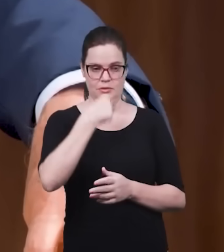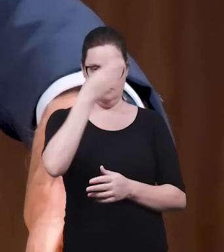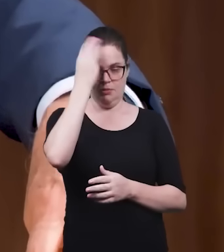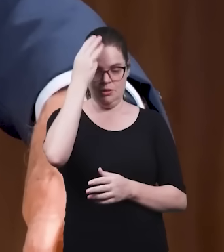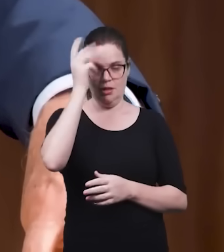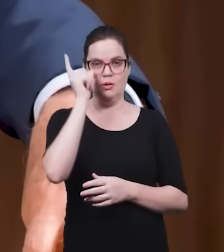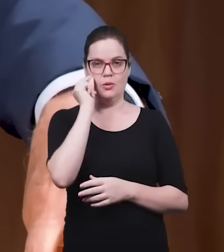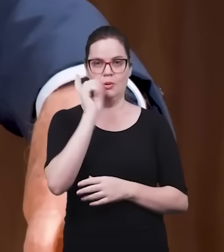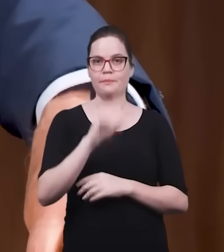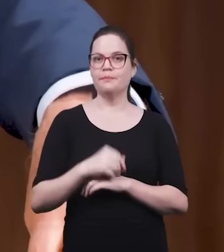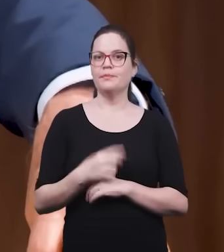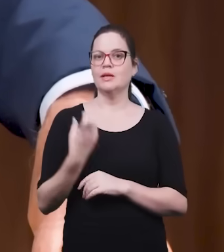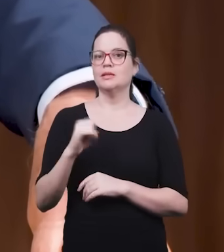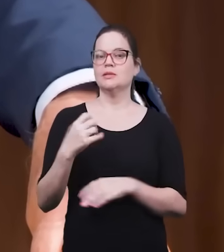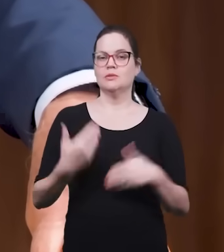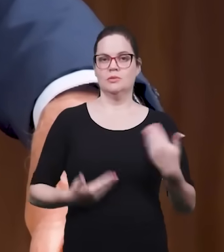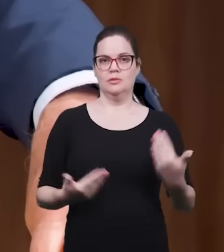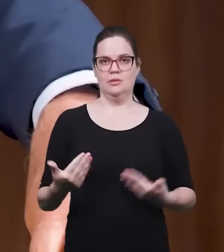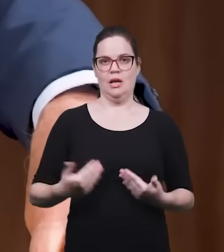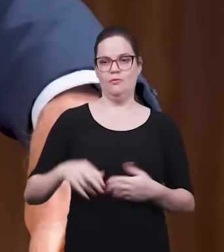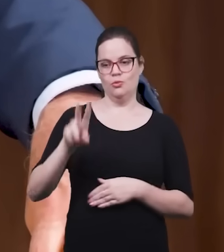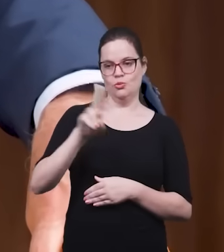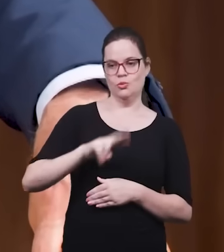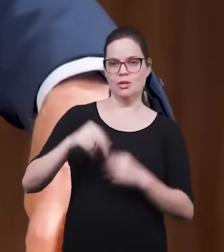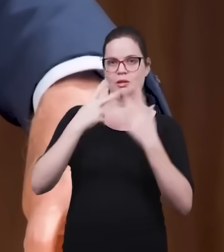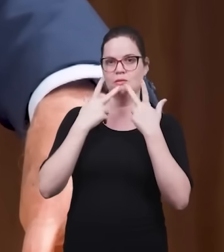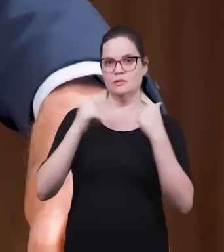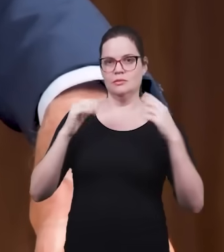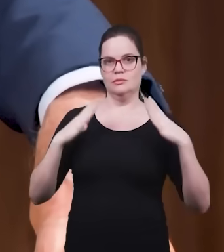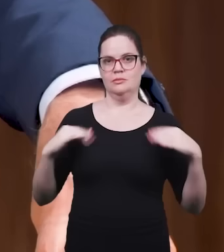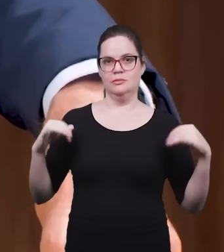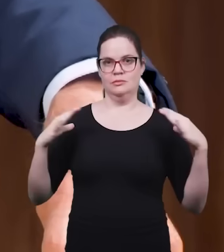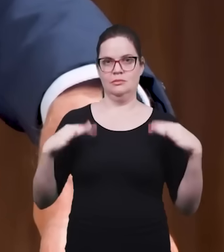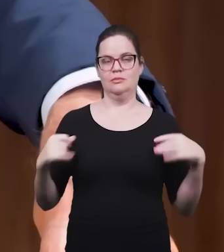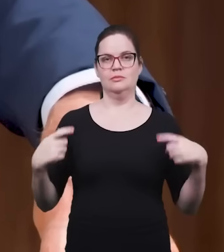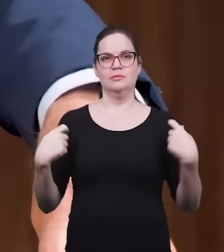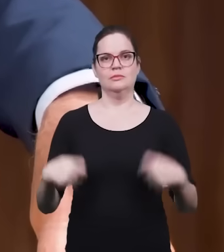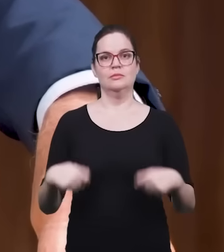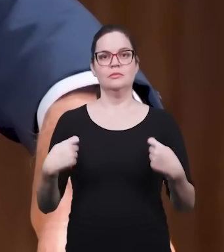servo que está sendo usado em línguas estranhas, ele tem que estar